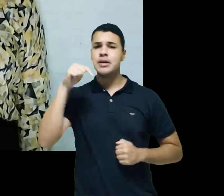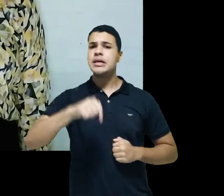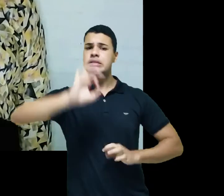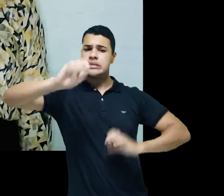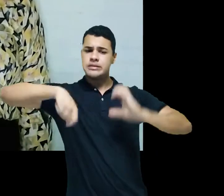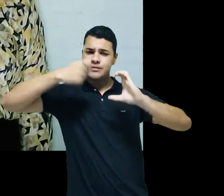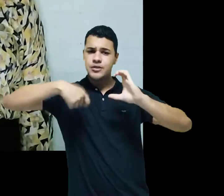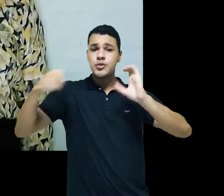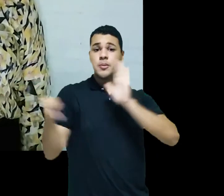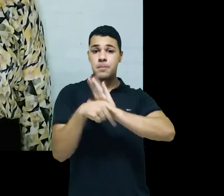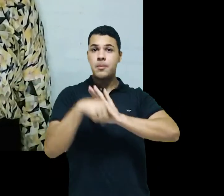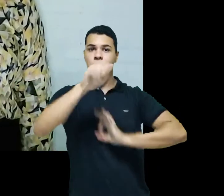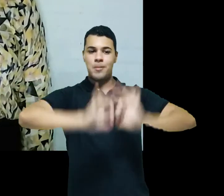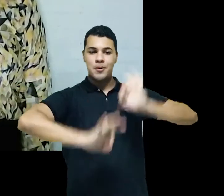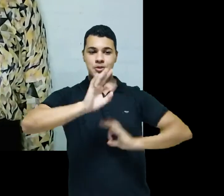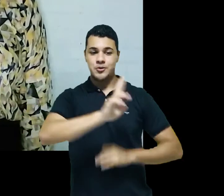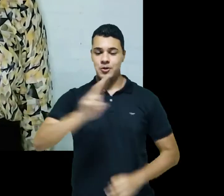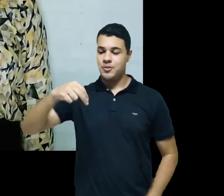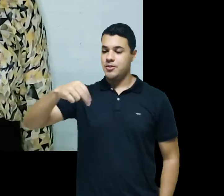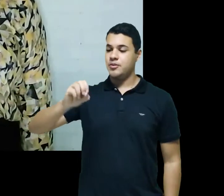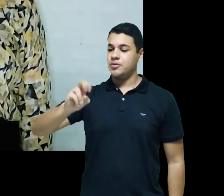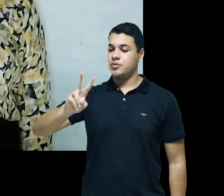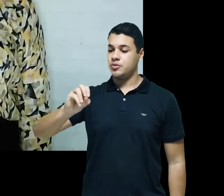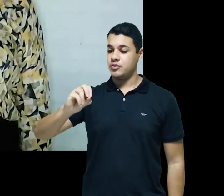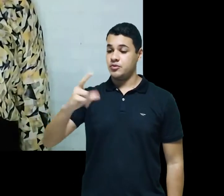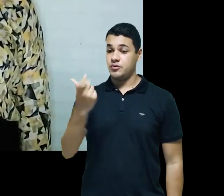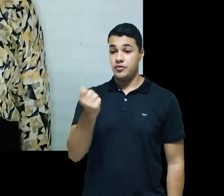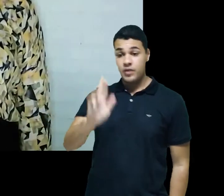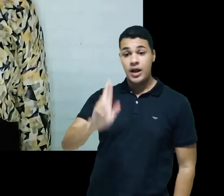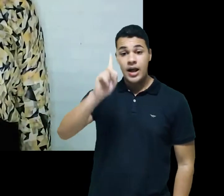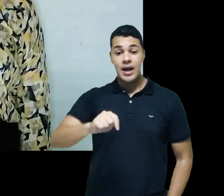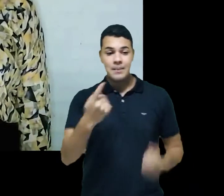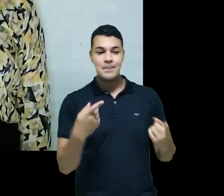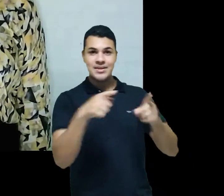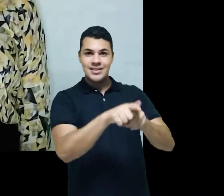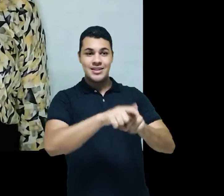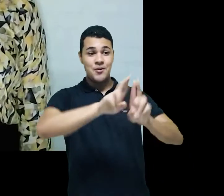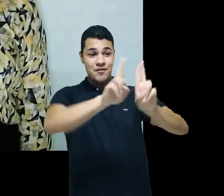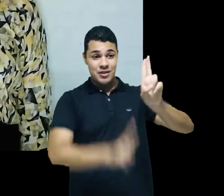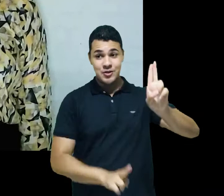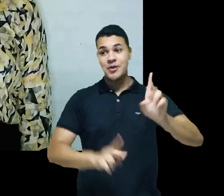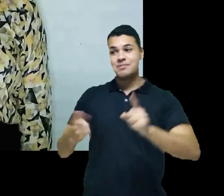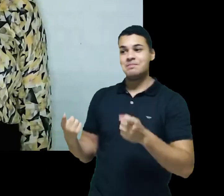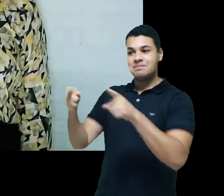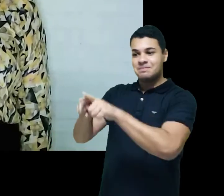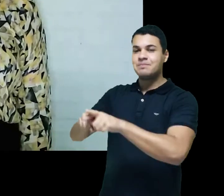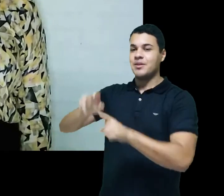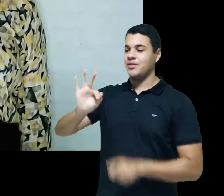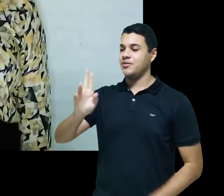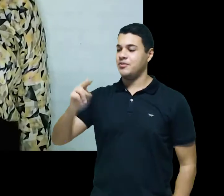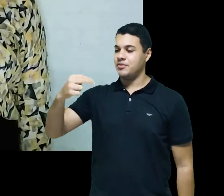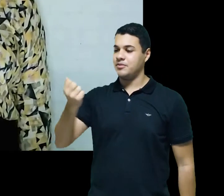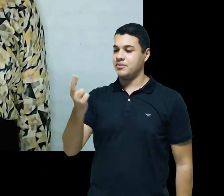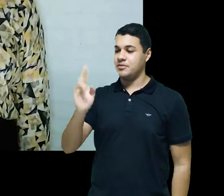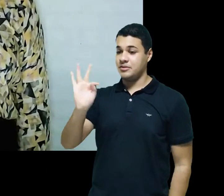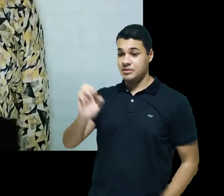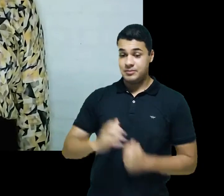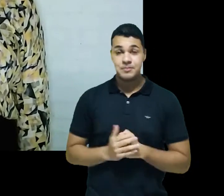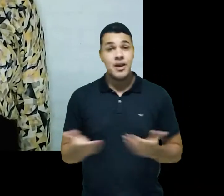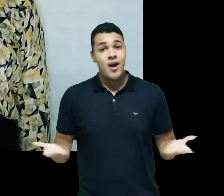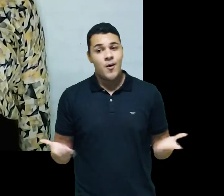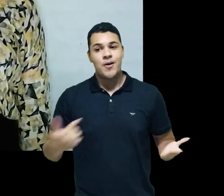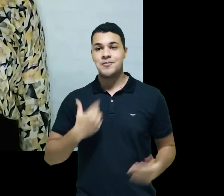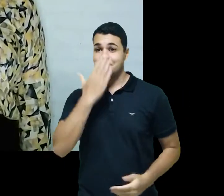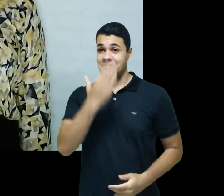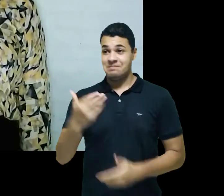uma série do projeto Um Novo Olhar, uma parceria entre Funarte e o FRJ. Estou em frente a